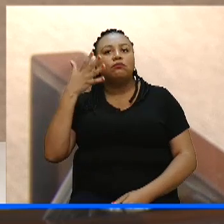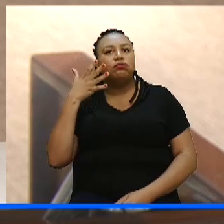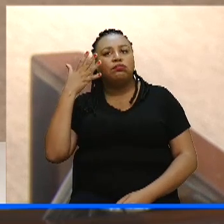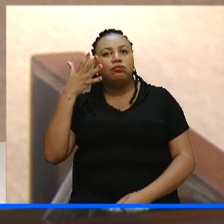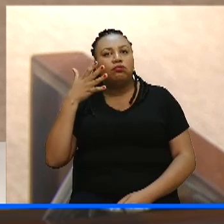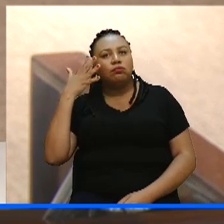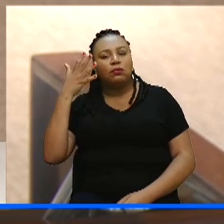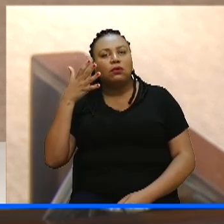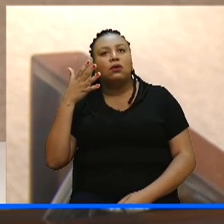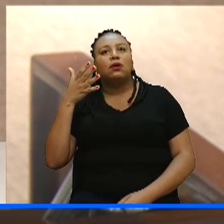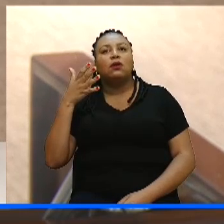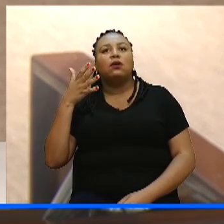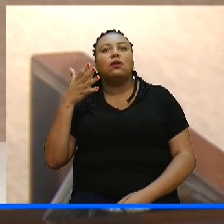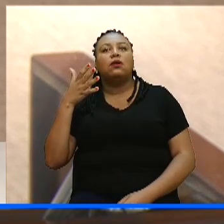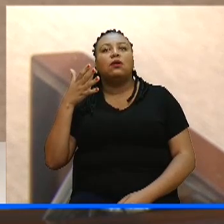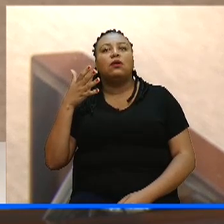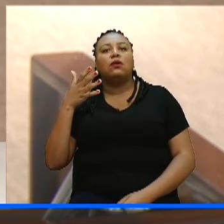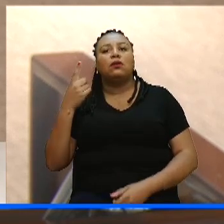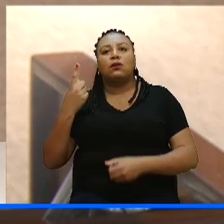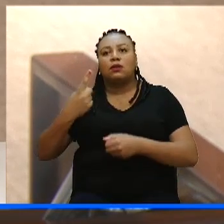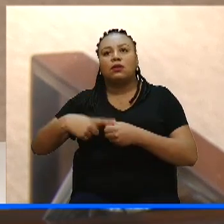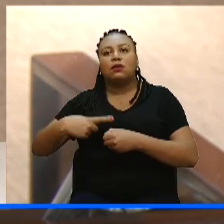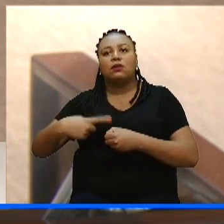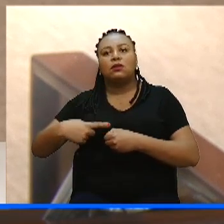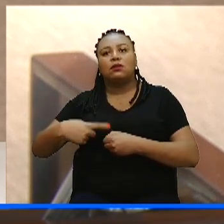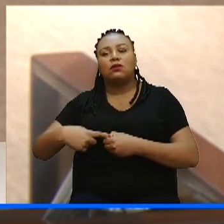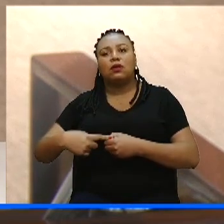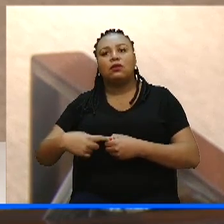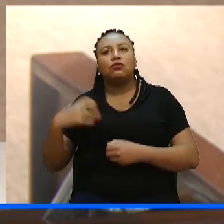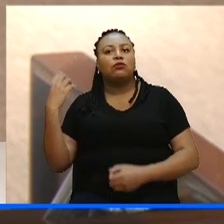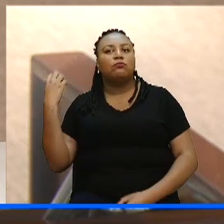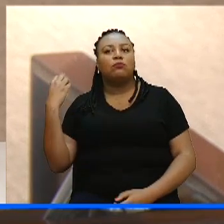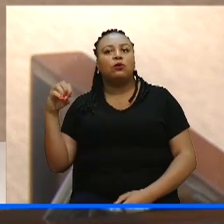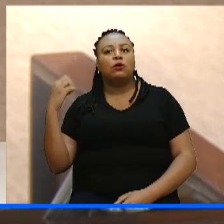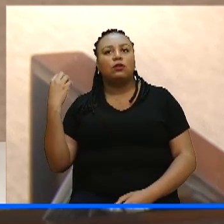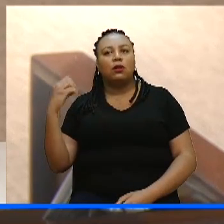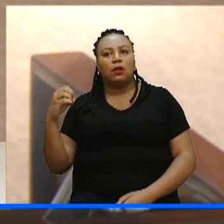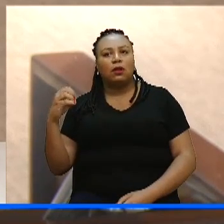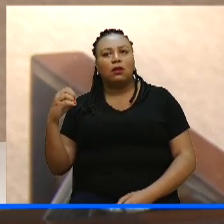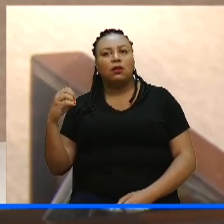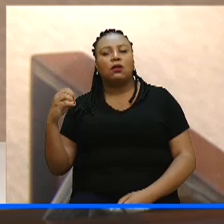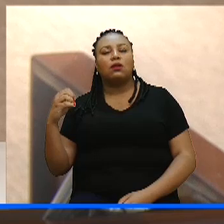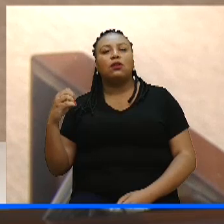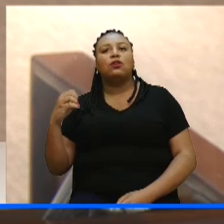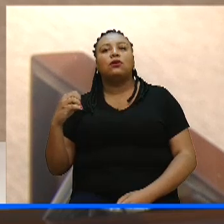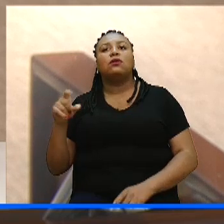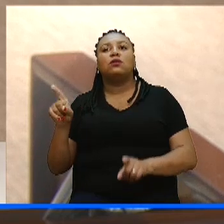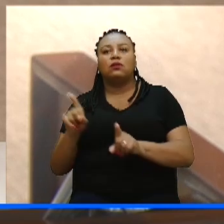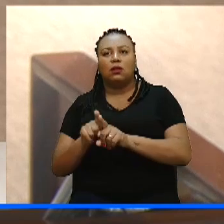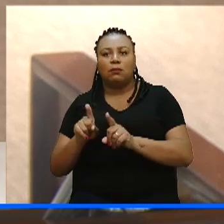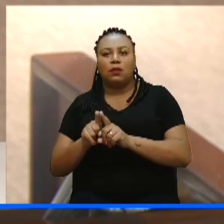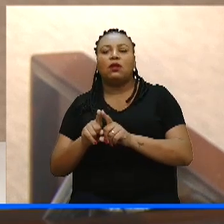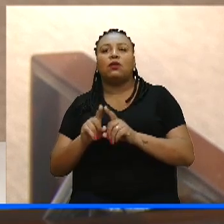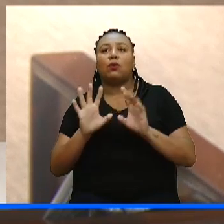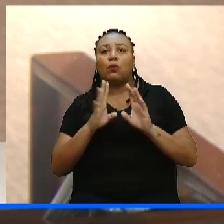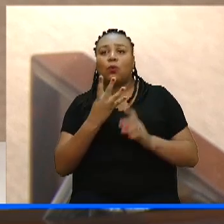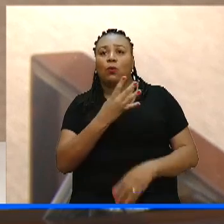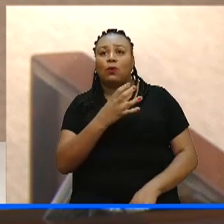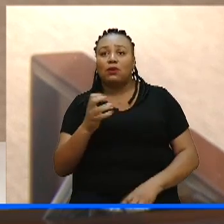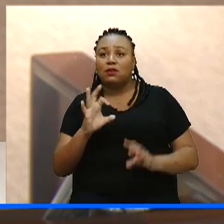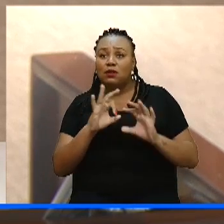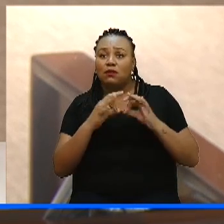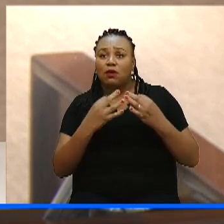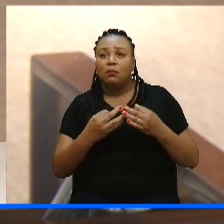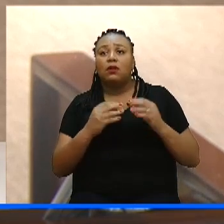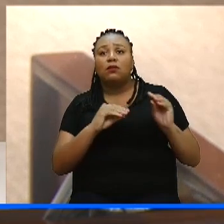para que o município de porto alegre retire as 400 famílias que podem